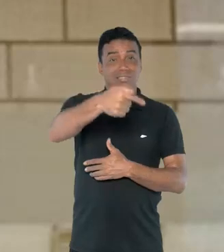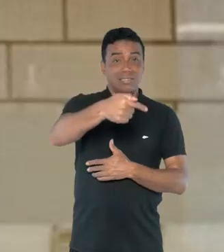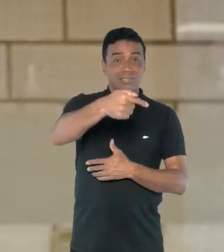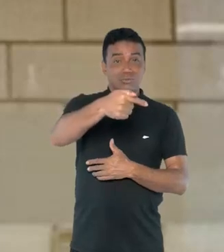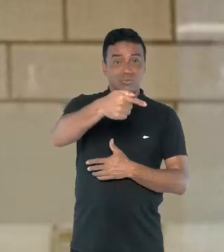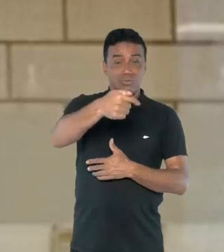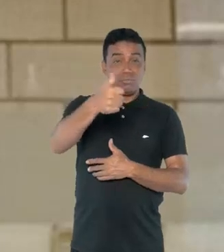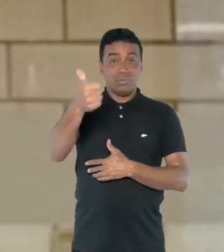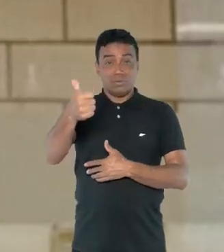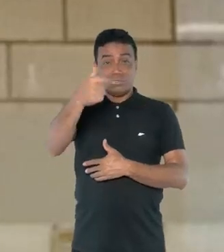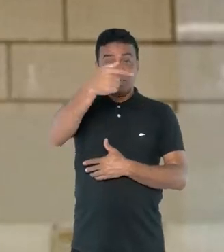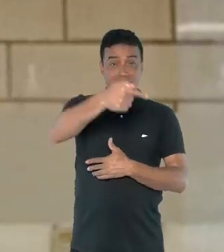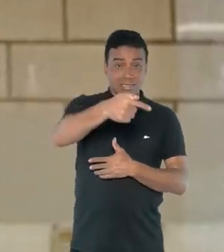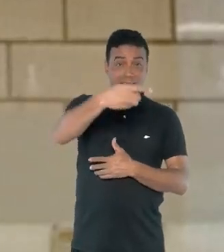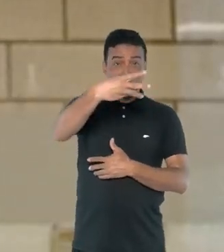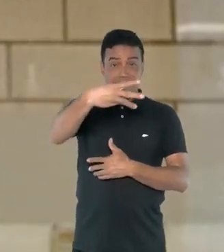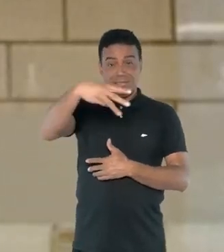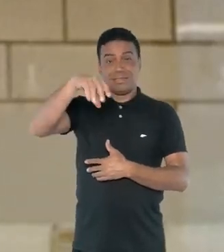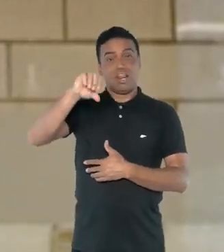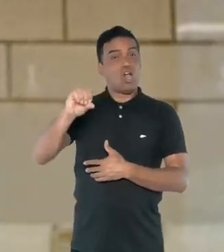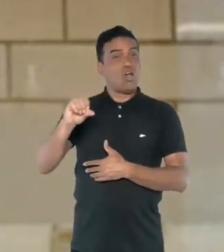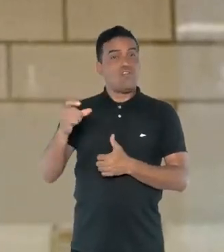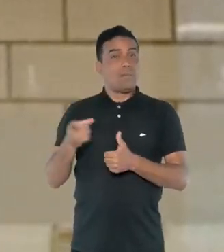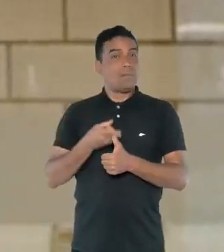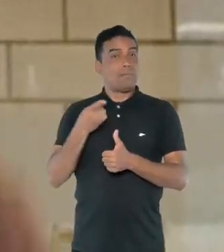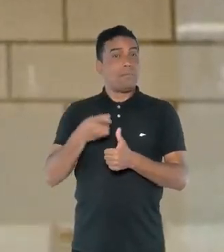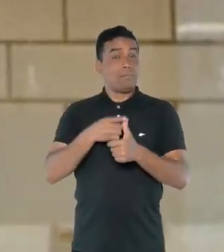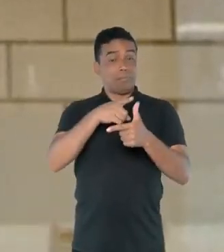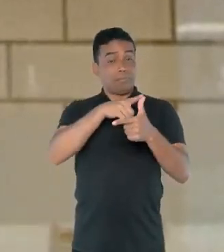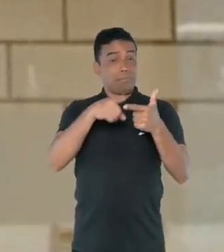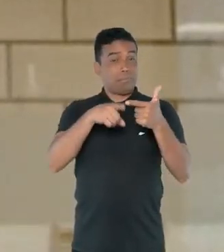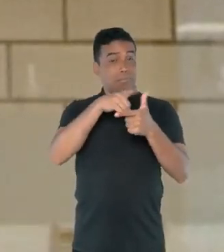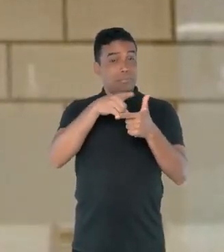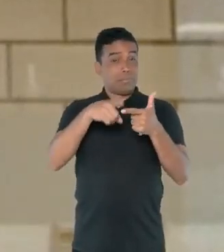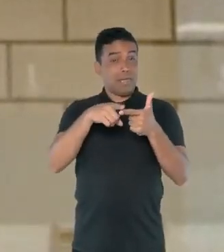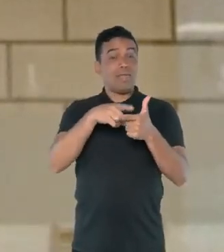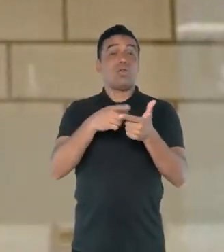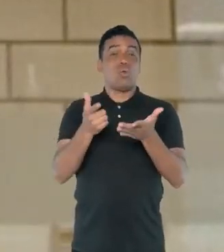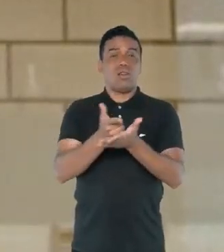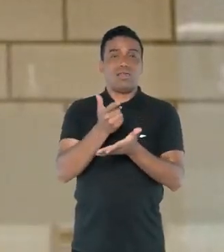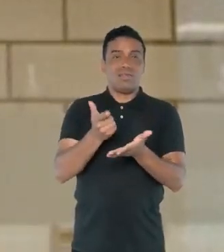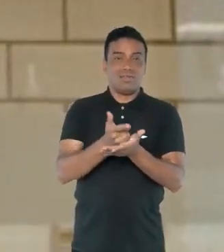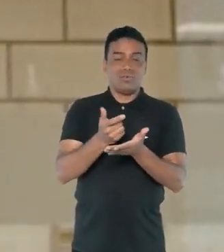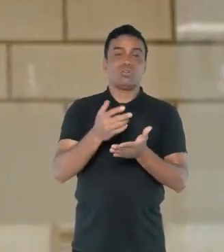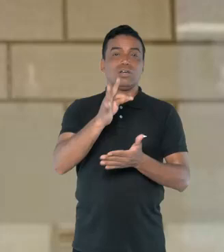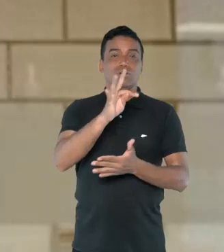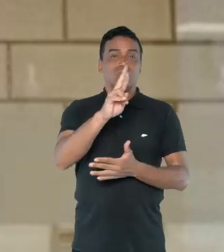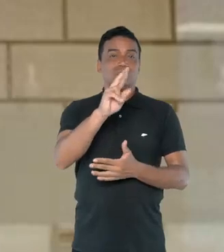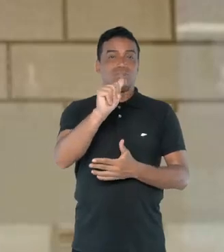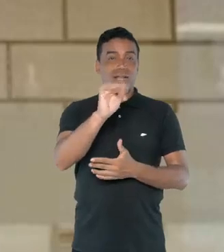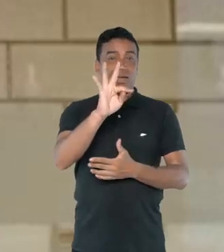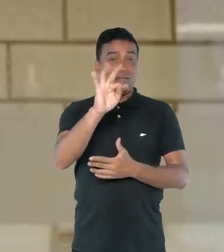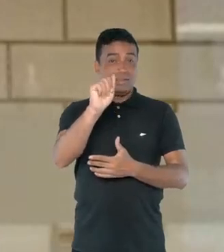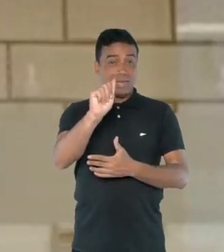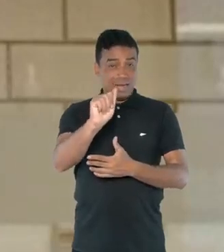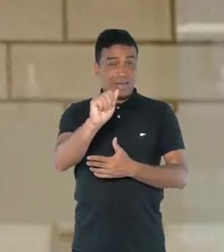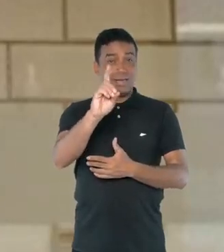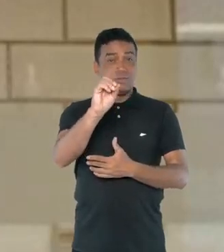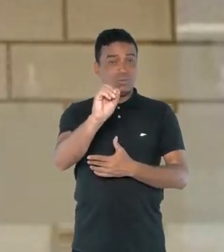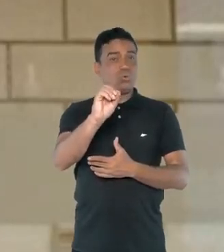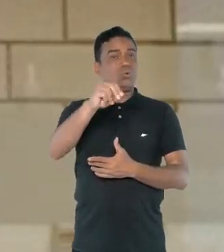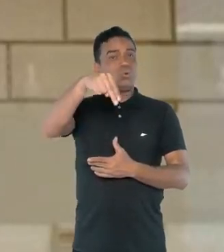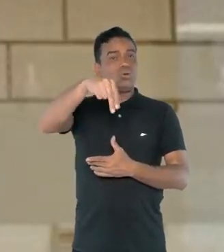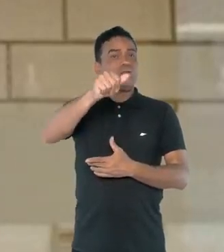1739, os dois primeiros livros, né, do Tratado da Natureza Humana, recém-chegado da França, onde